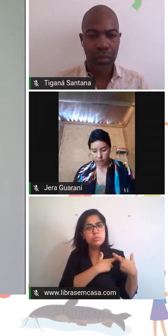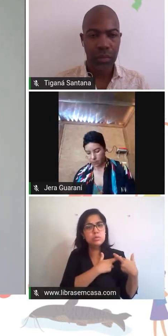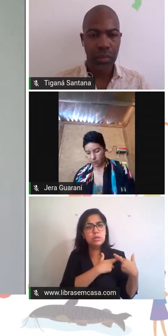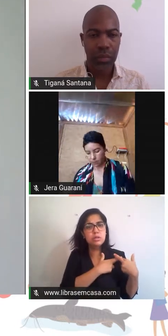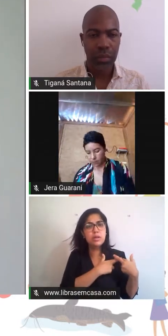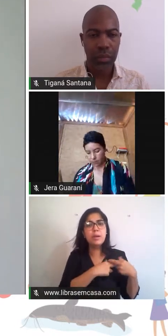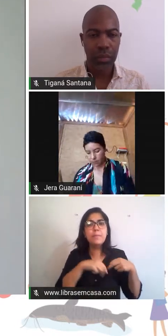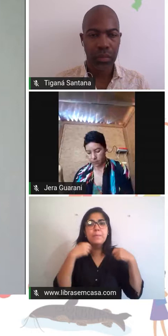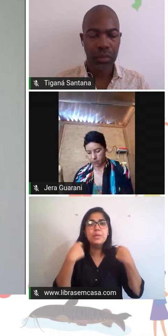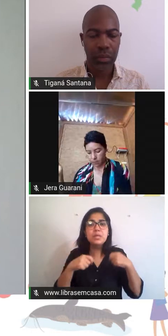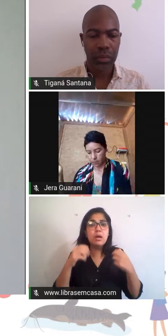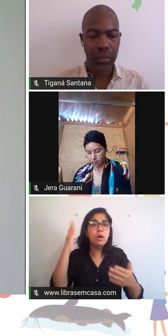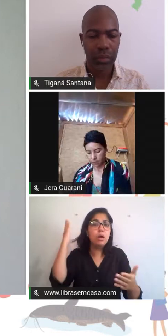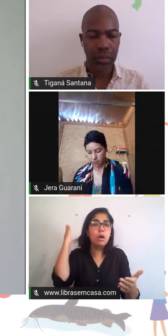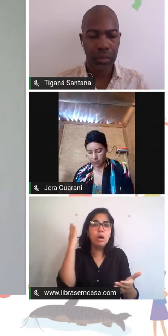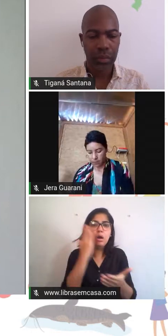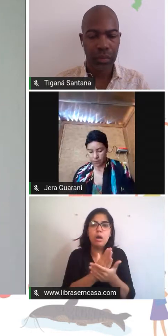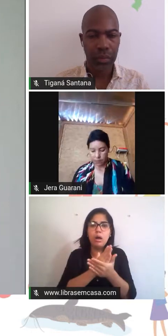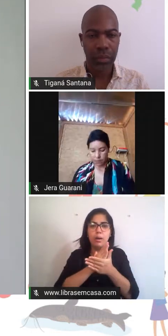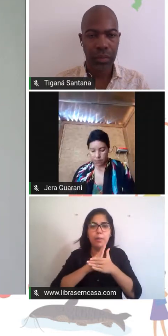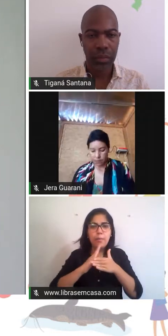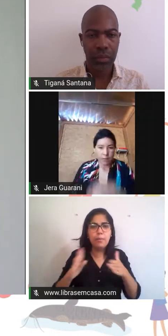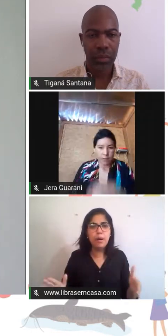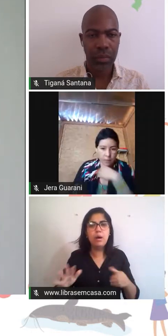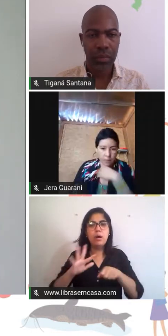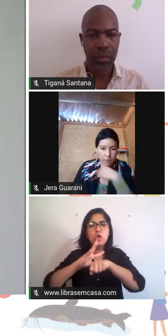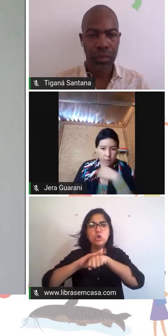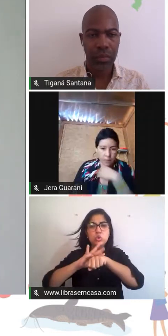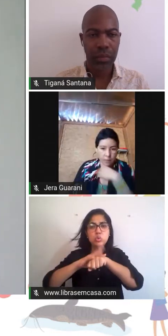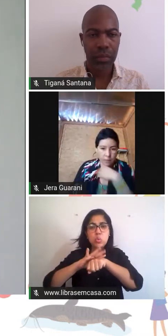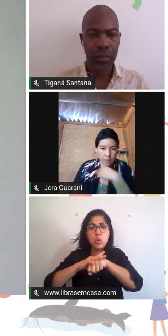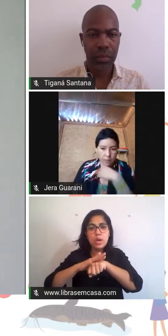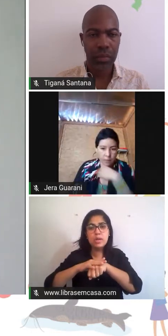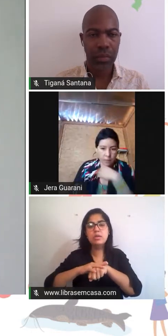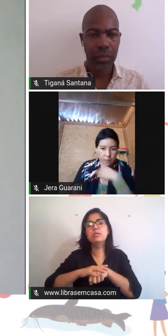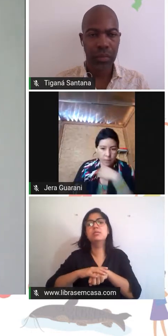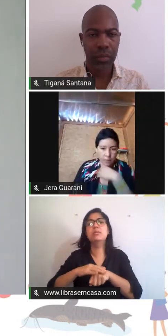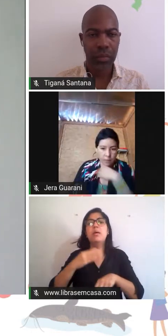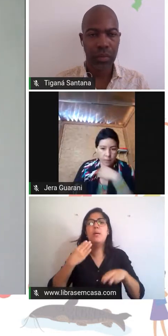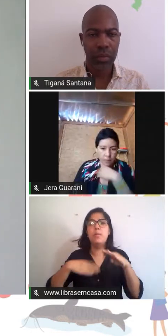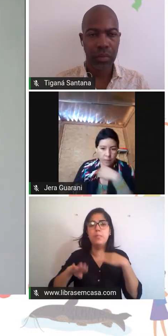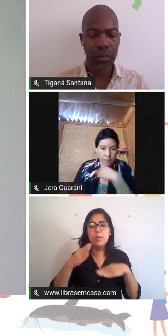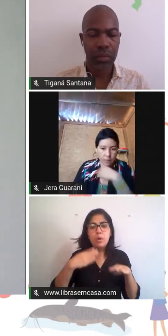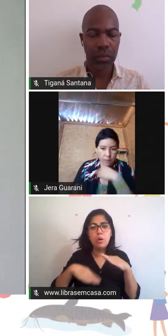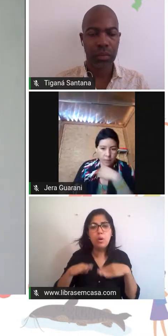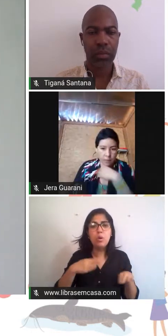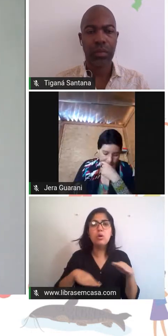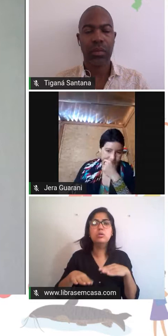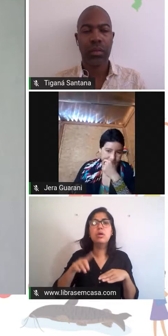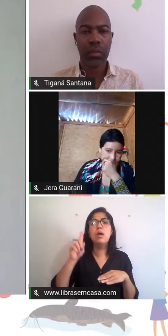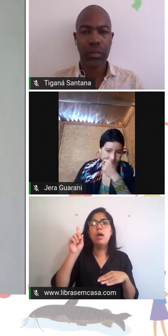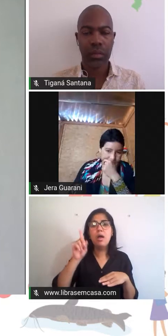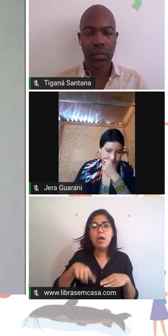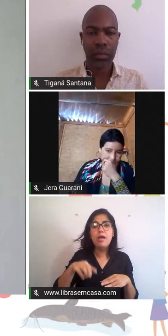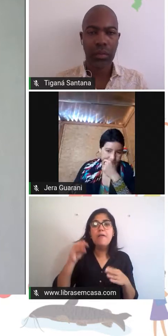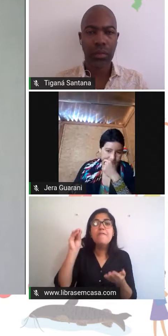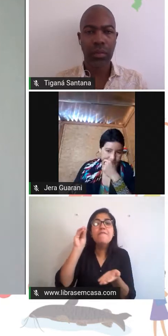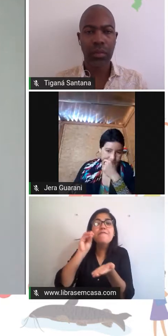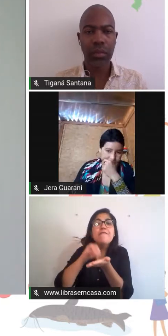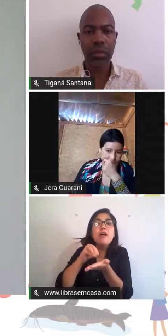pandemia orgânica, fisiológica, biológica, que é a falta de nutrientes essenciais para a nossa vida.